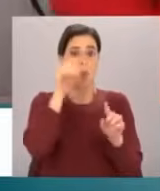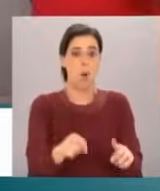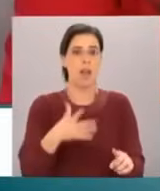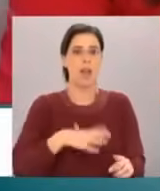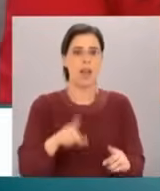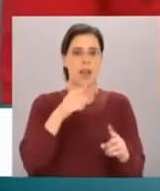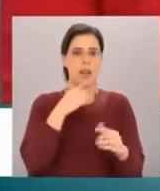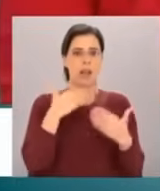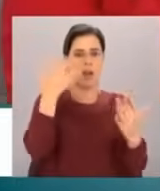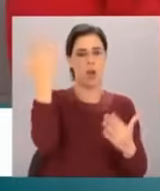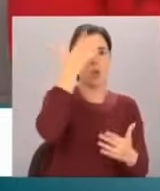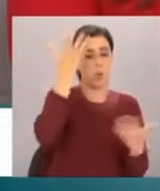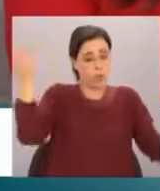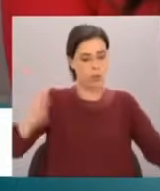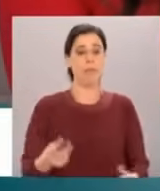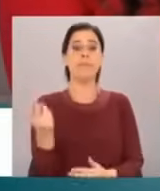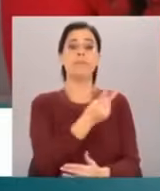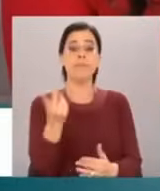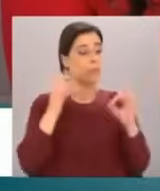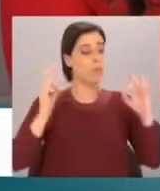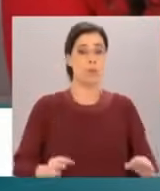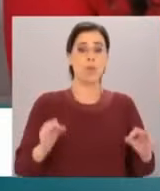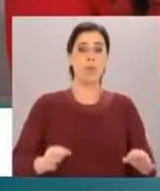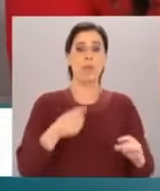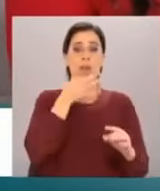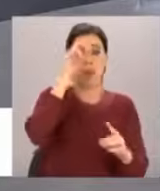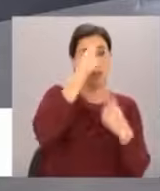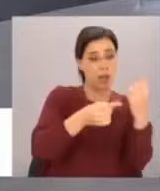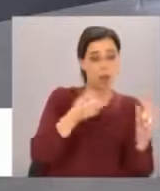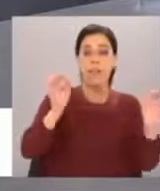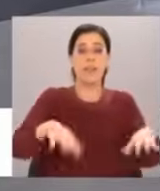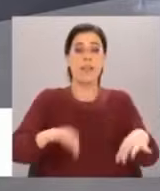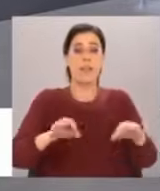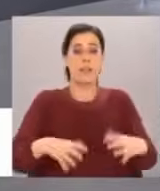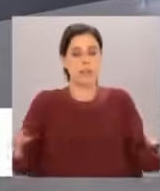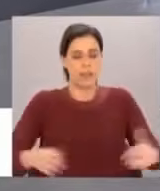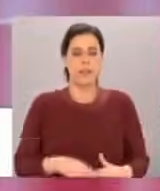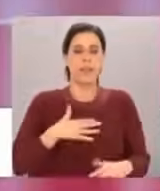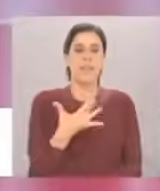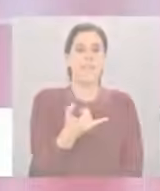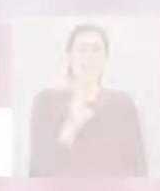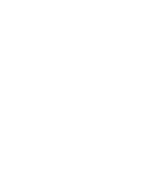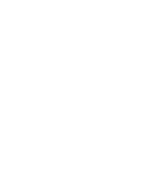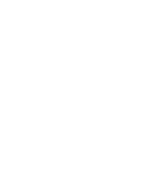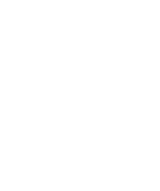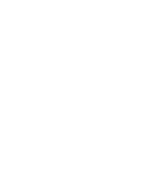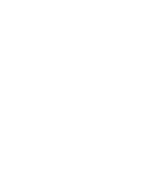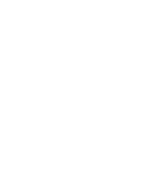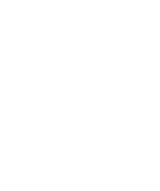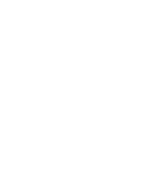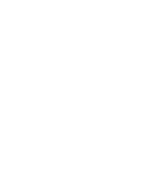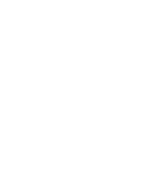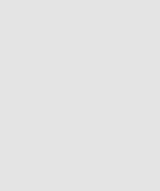animal e nem quero olhar o tamanho real adventura se chegamos ao fim Obrigado os nossos 25 minutos